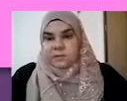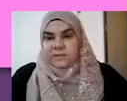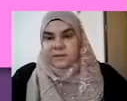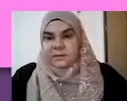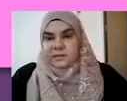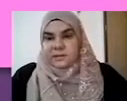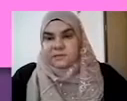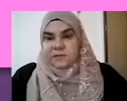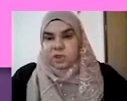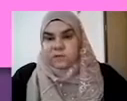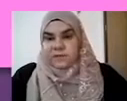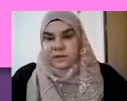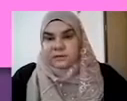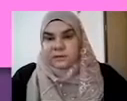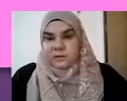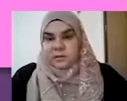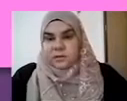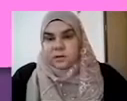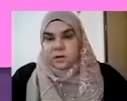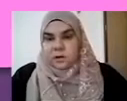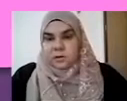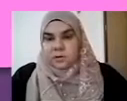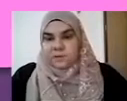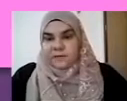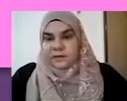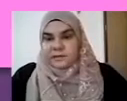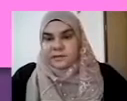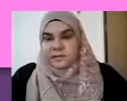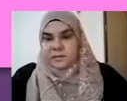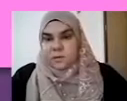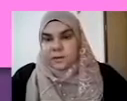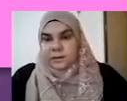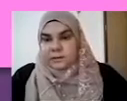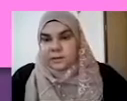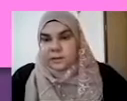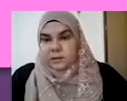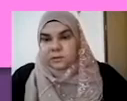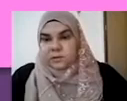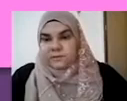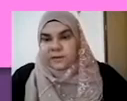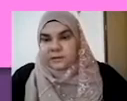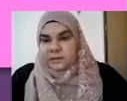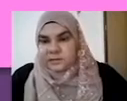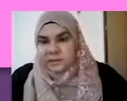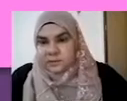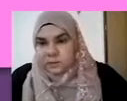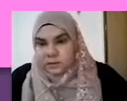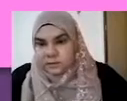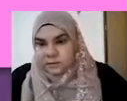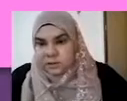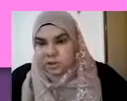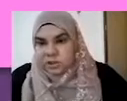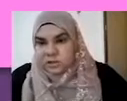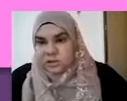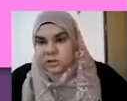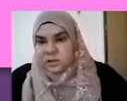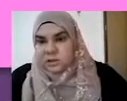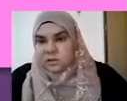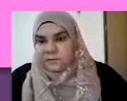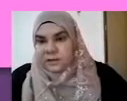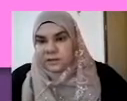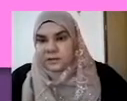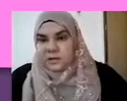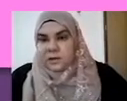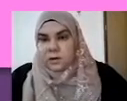150, 90, 120, 90. 90, 150, 90, 120